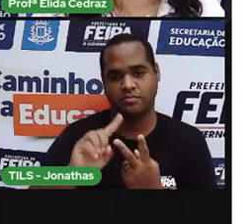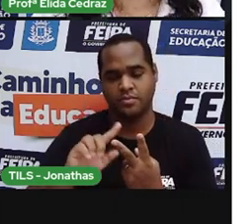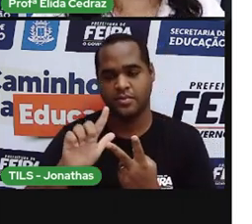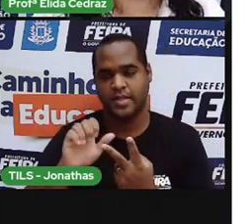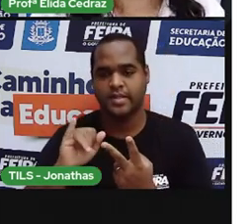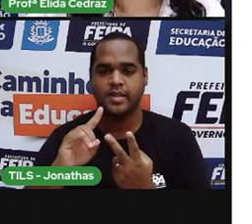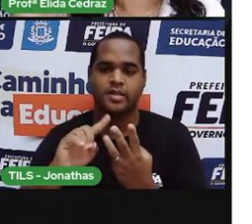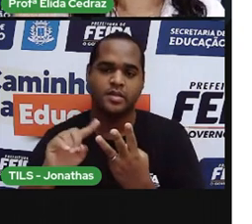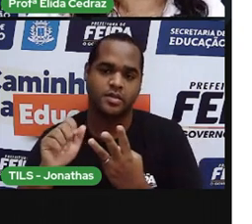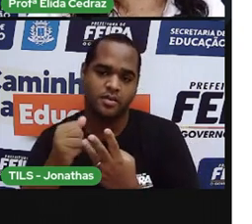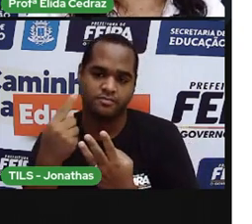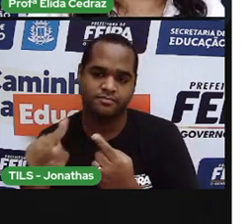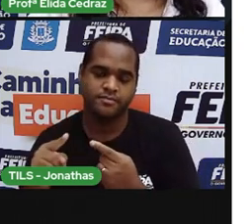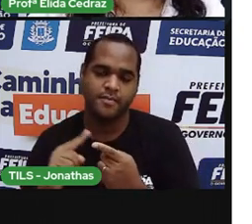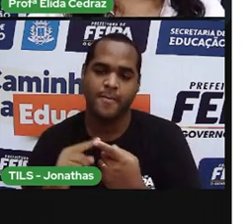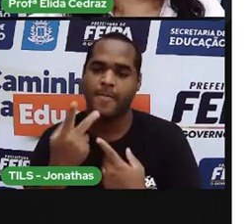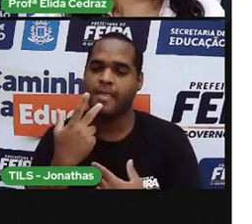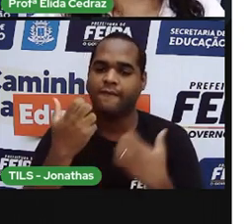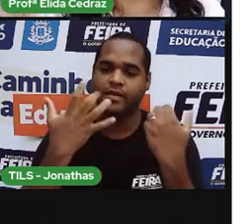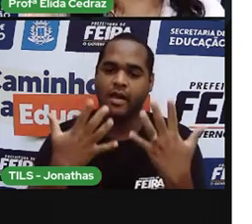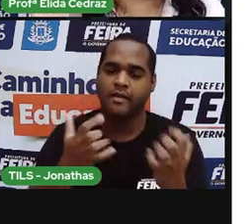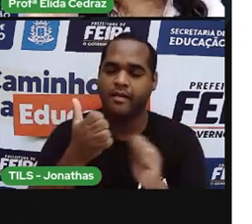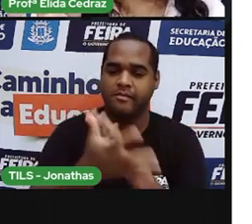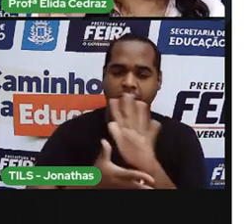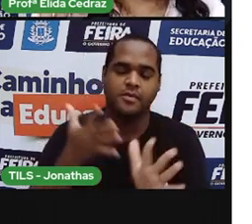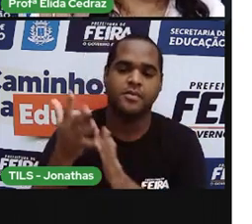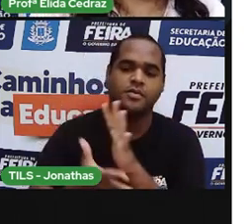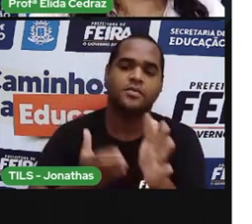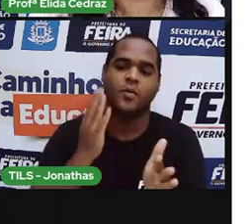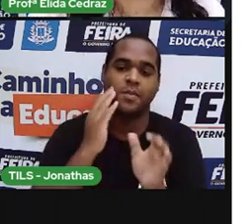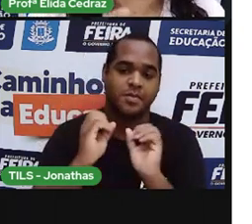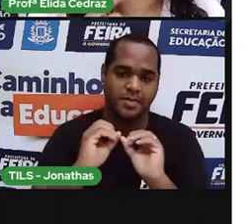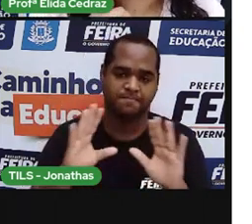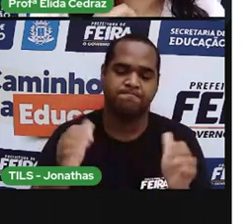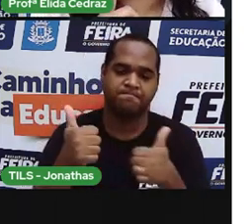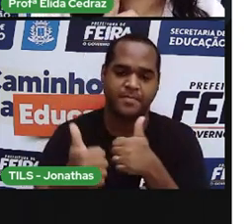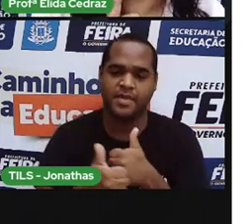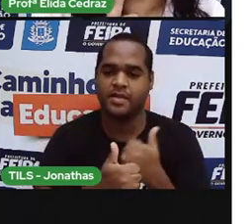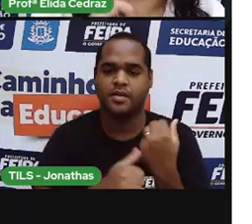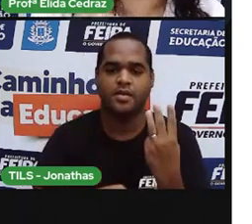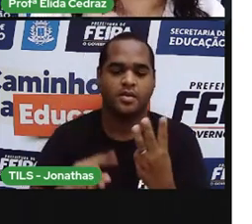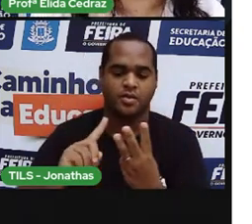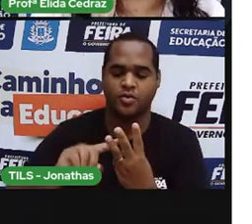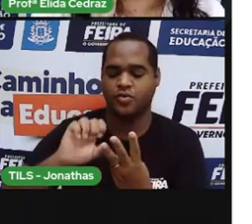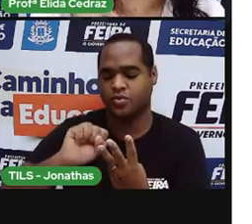Agora vamos falar pausadamente e usando os dedinhos.